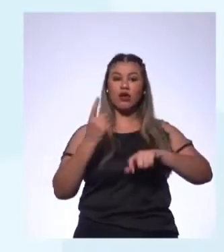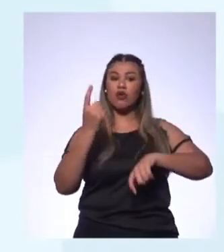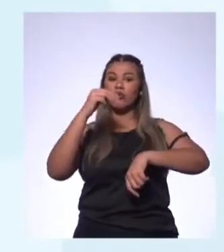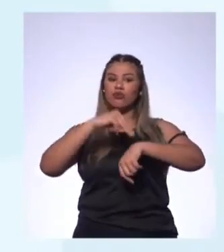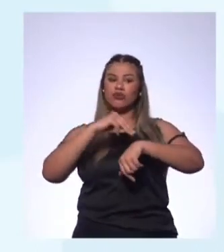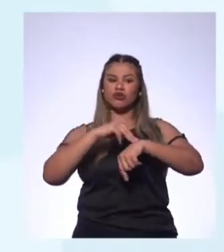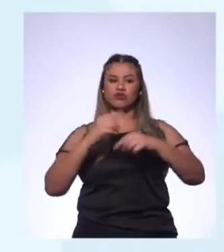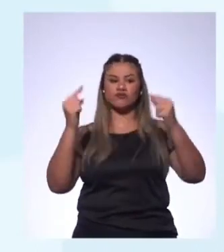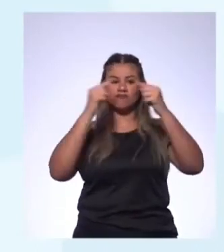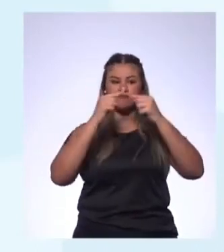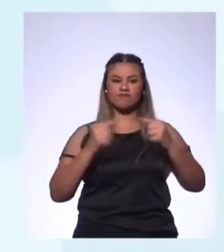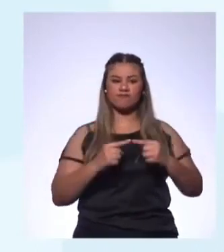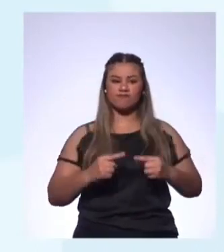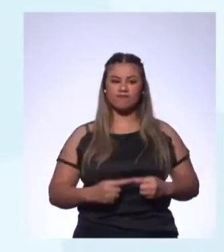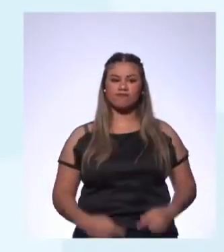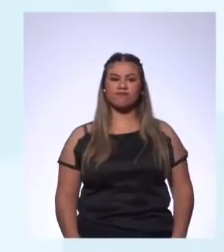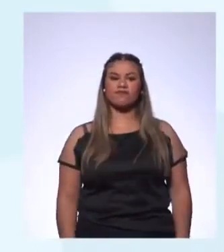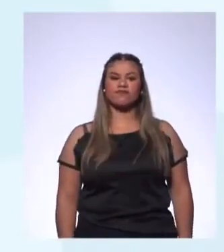minutinho para vocês. Vamos lá.